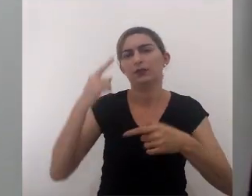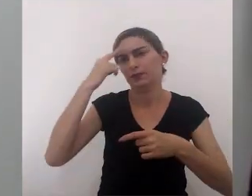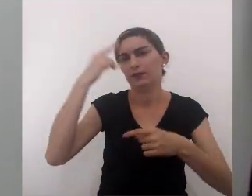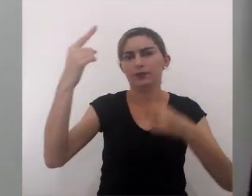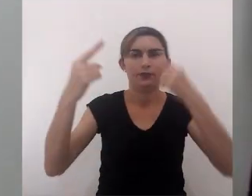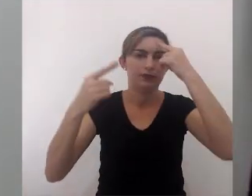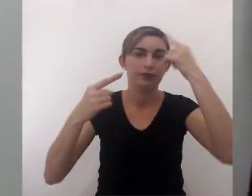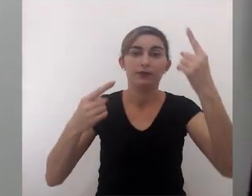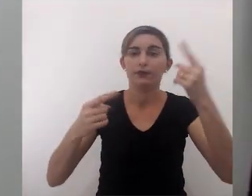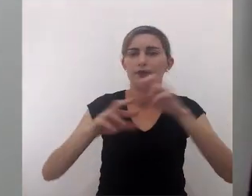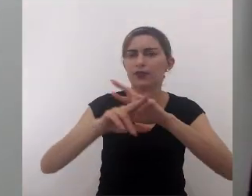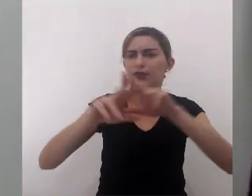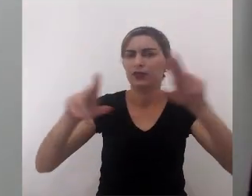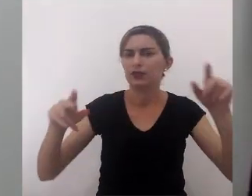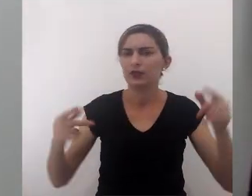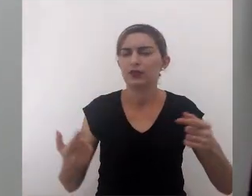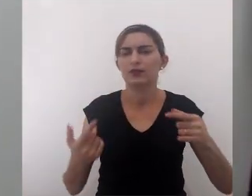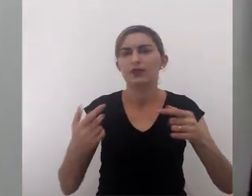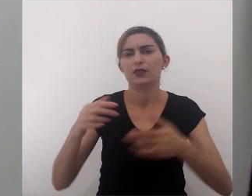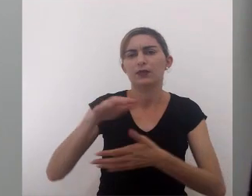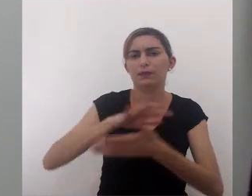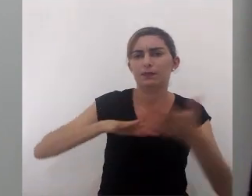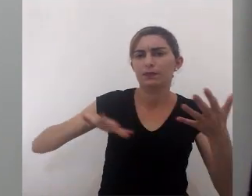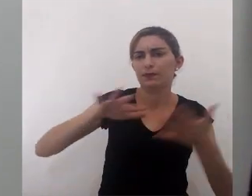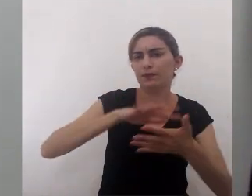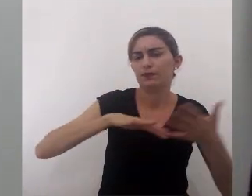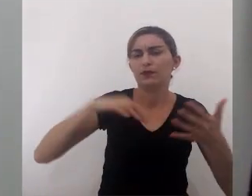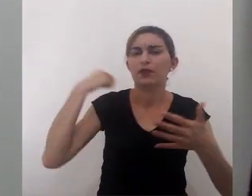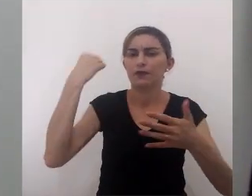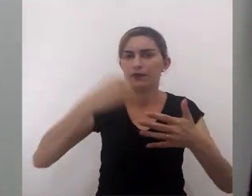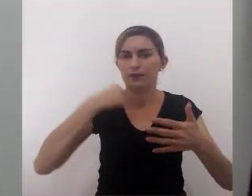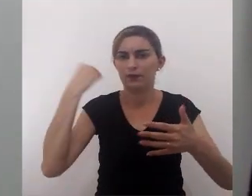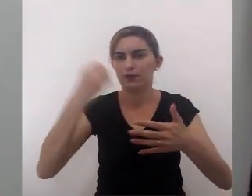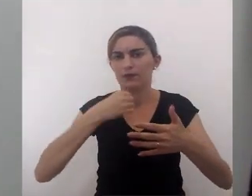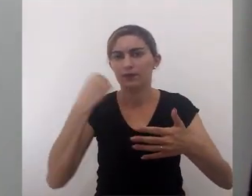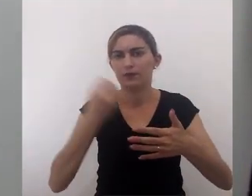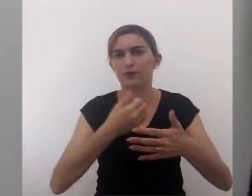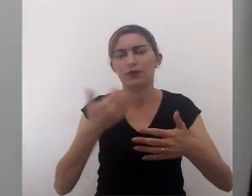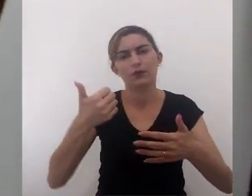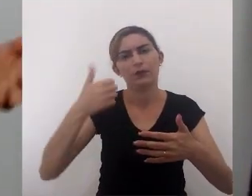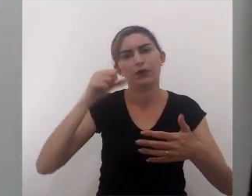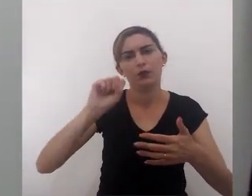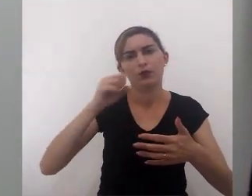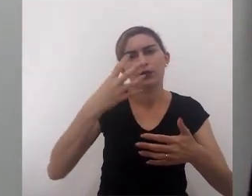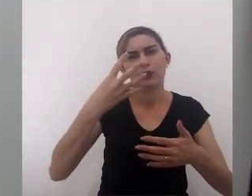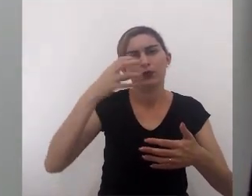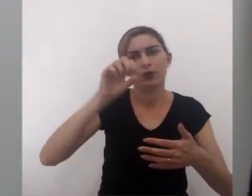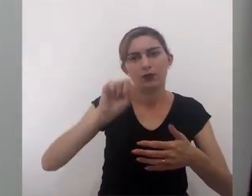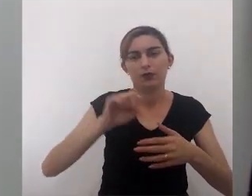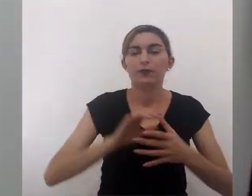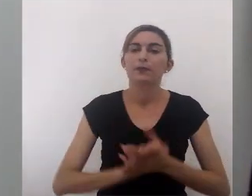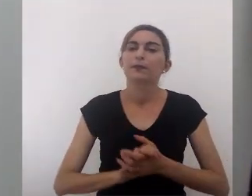ideais, né? Diversos se manifestaram nas revoluções de 1848.